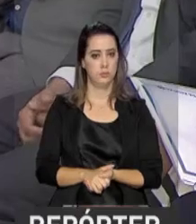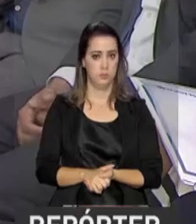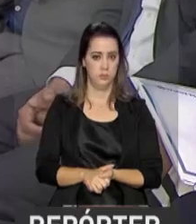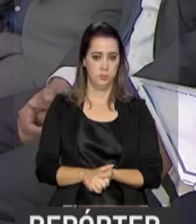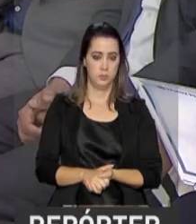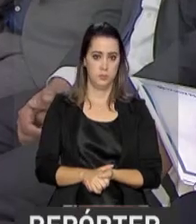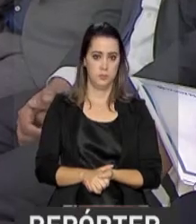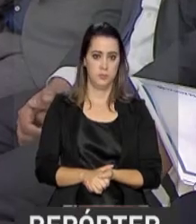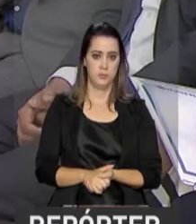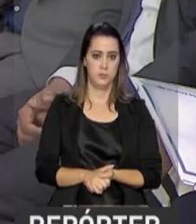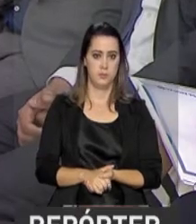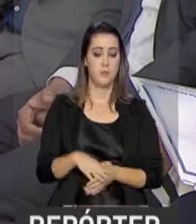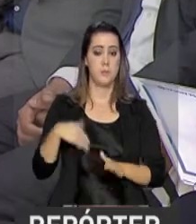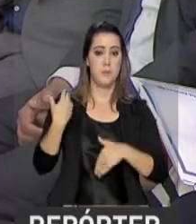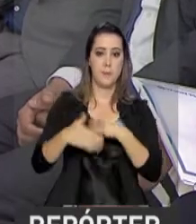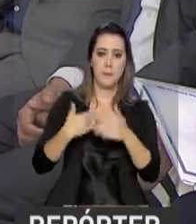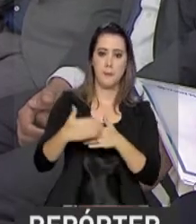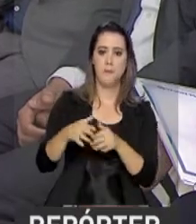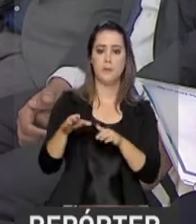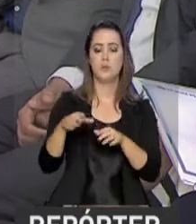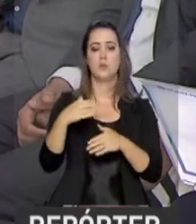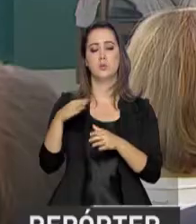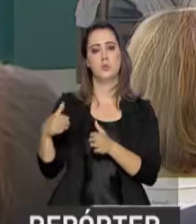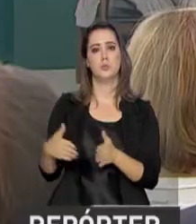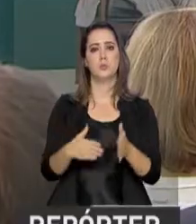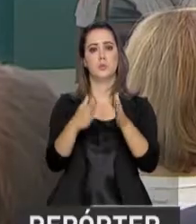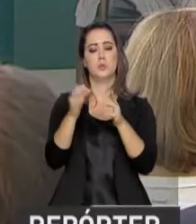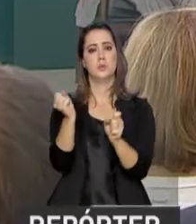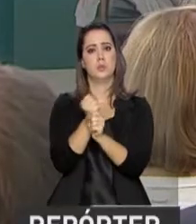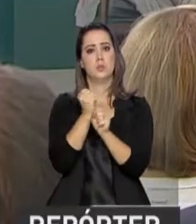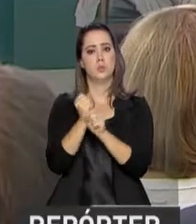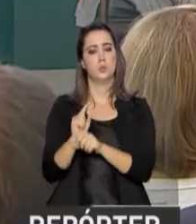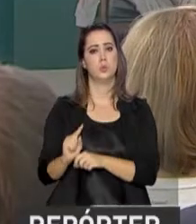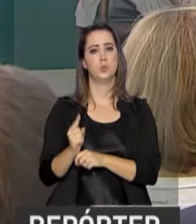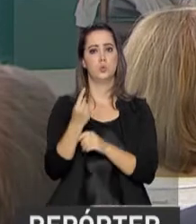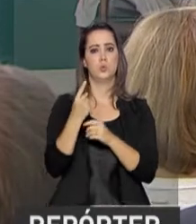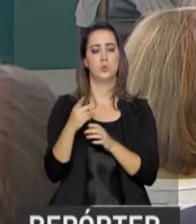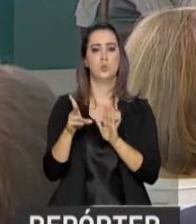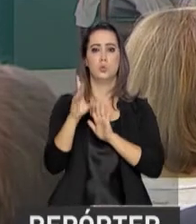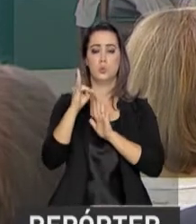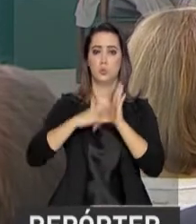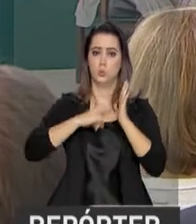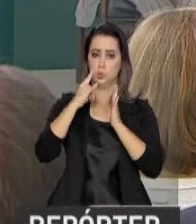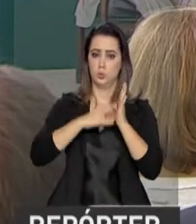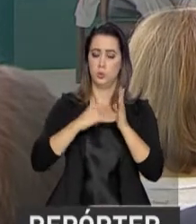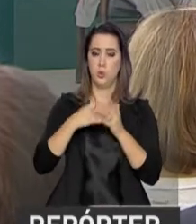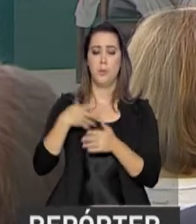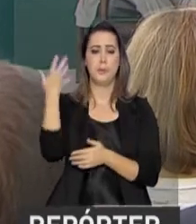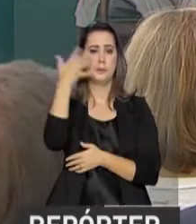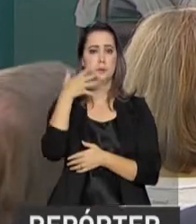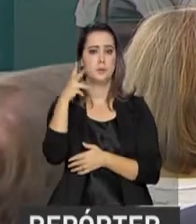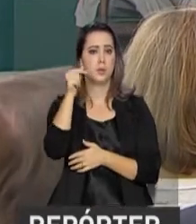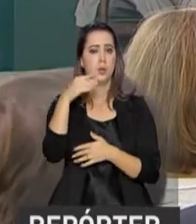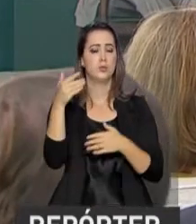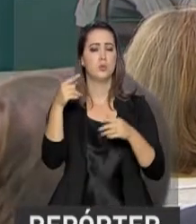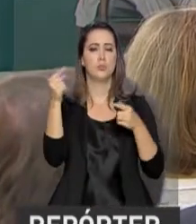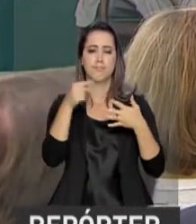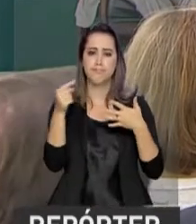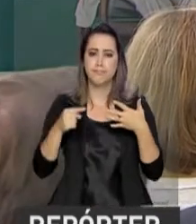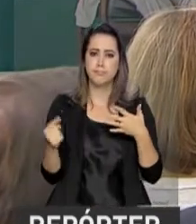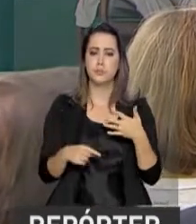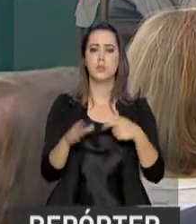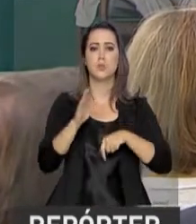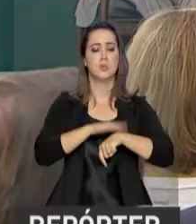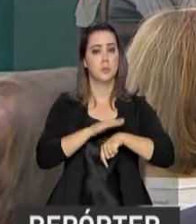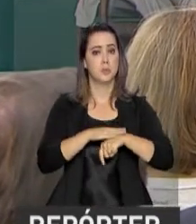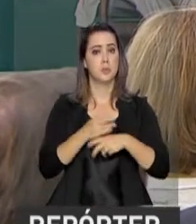Foi um longo caminho até a construção de um documento único que define com clareza todas as etapas da educação básica no Brasil.